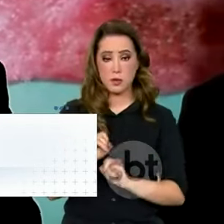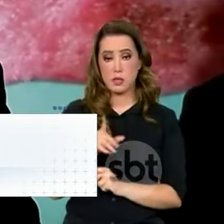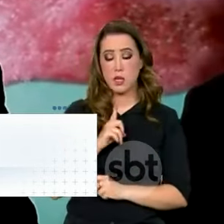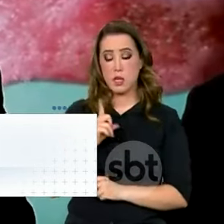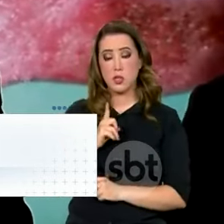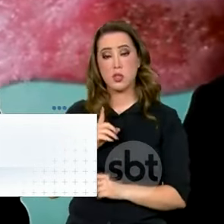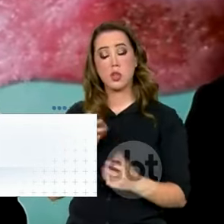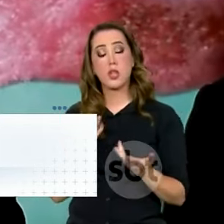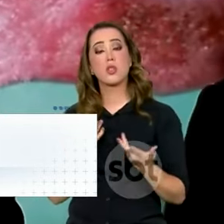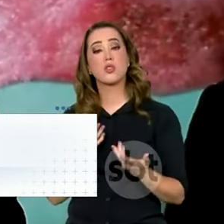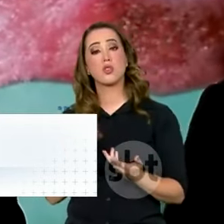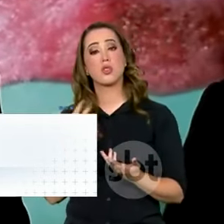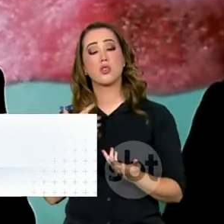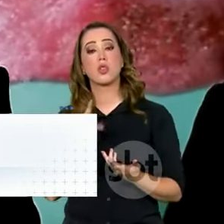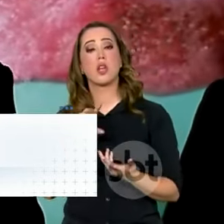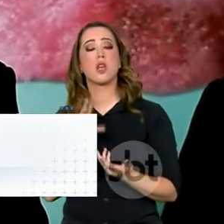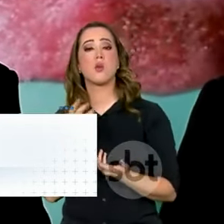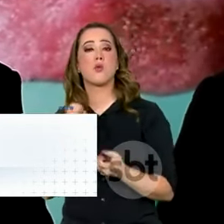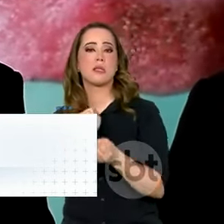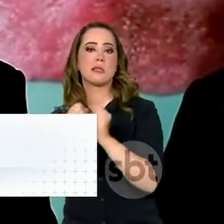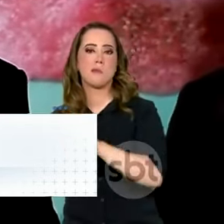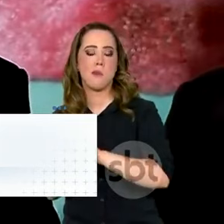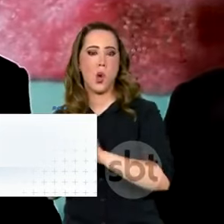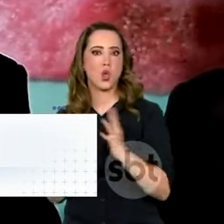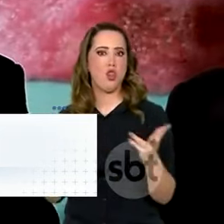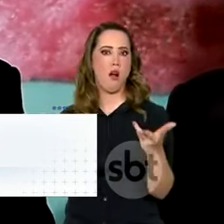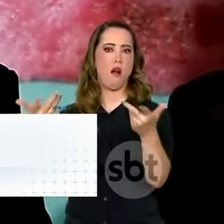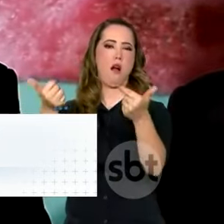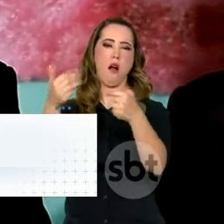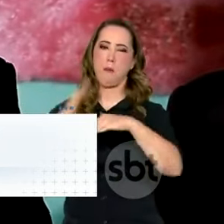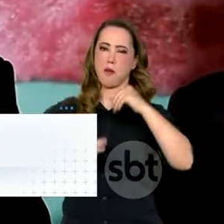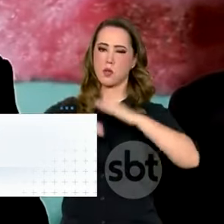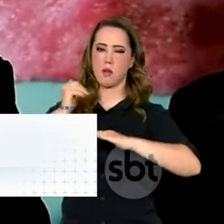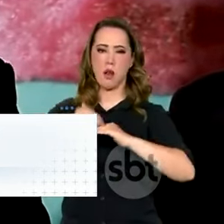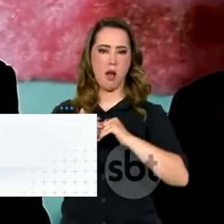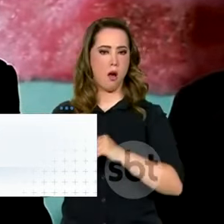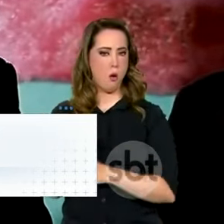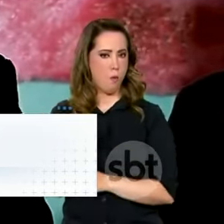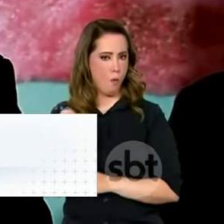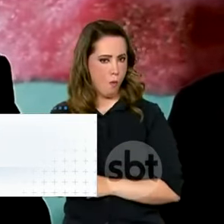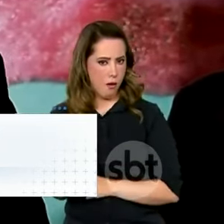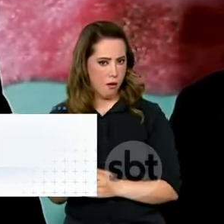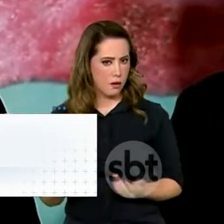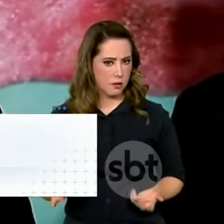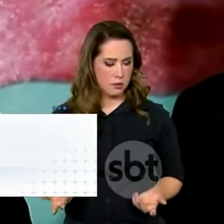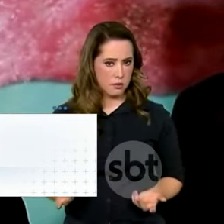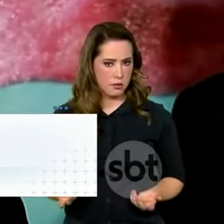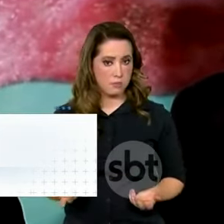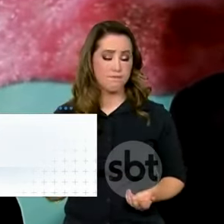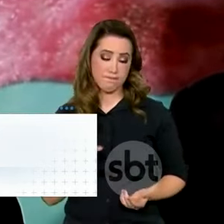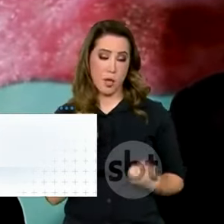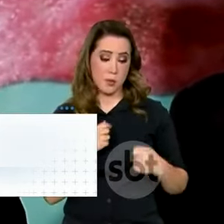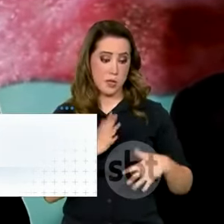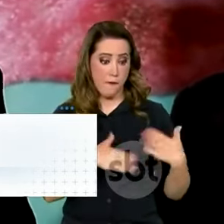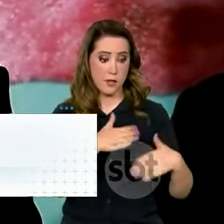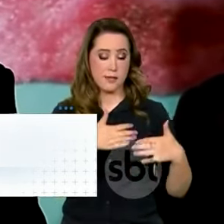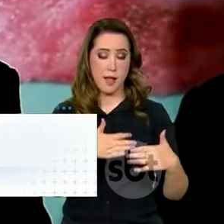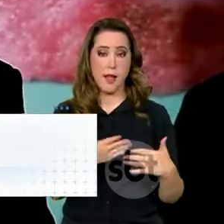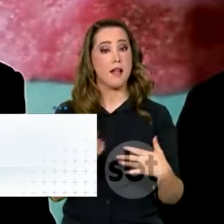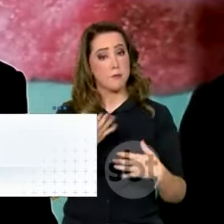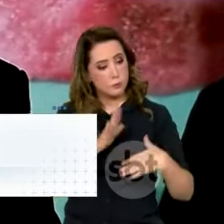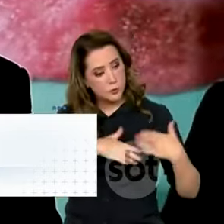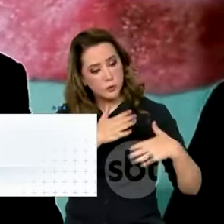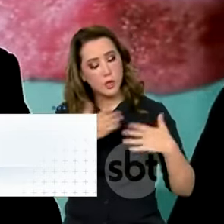esporte de qualidade quase zero no país. Nós temos muito a avançar, muito a crescer e tenho certeza que aqui tem um jovem